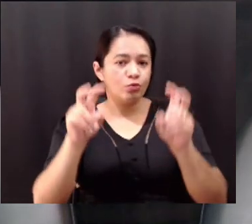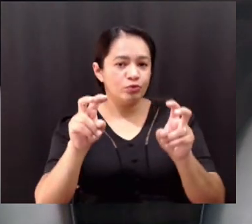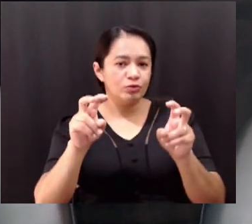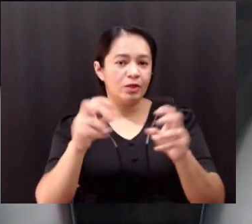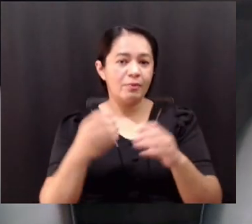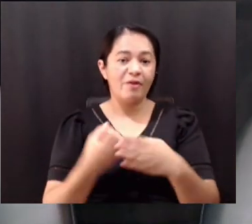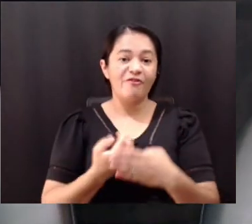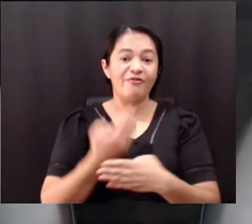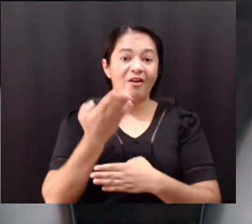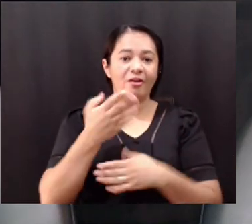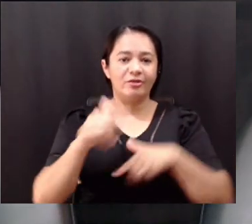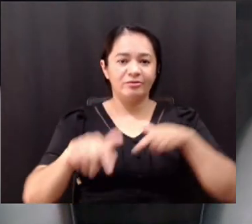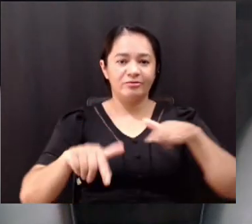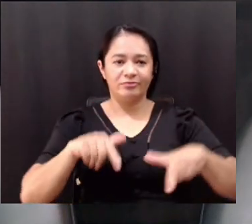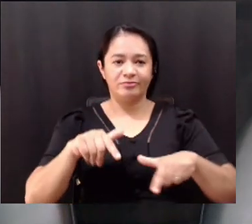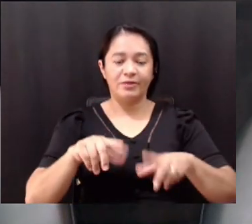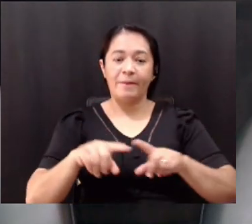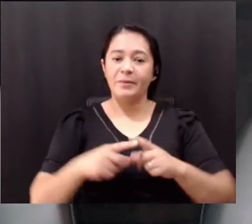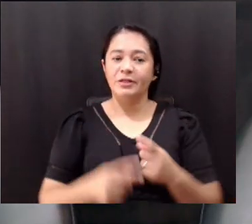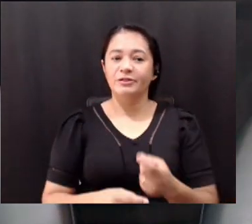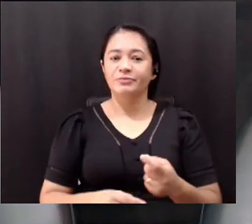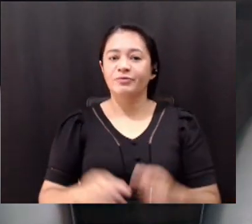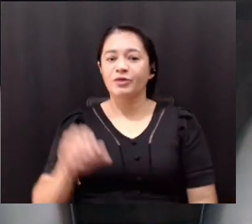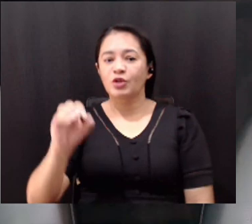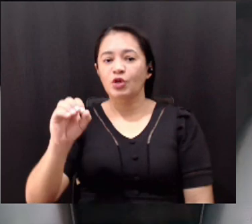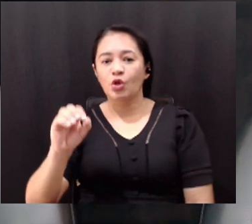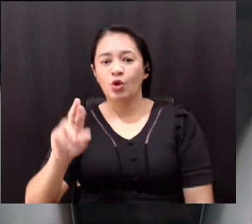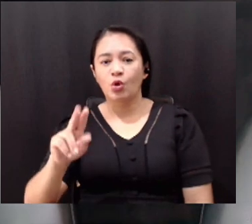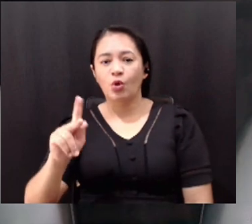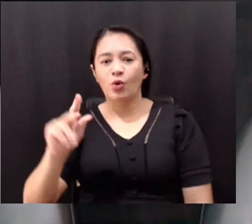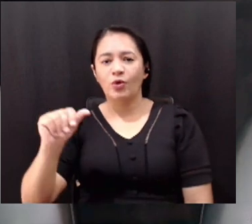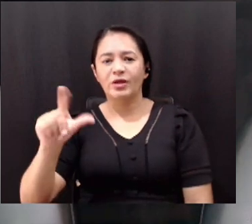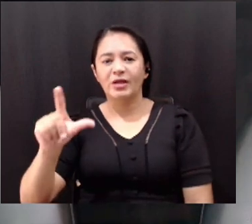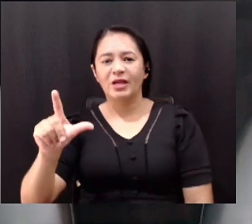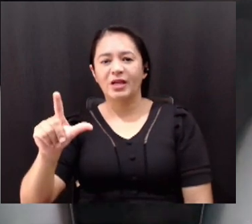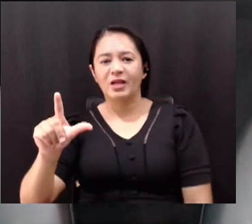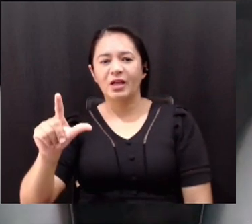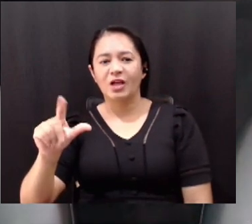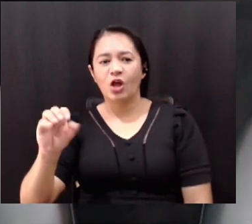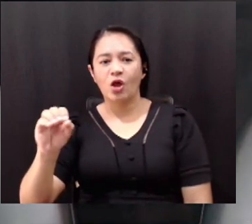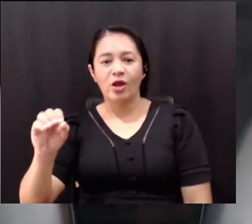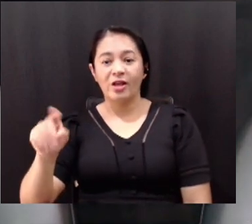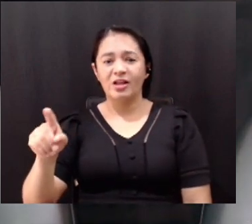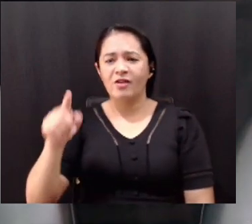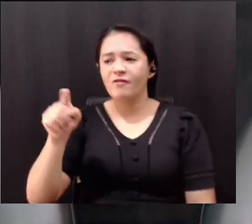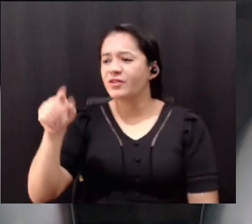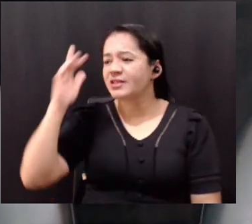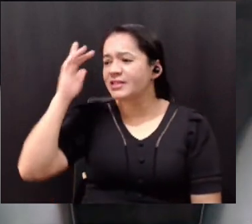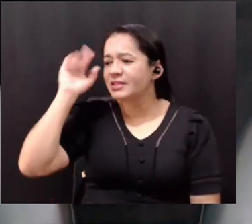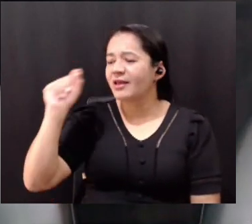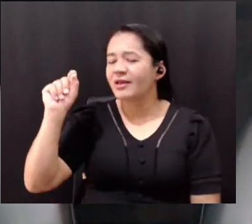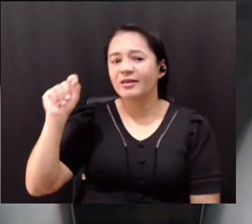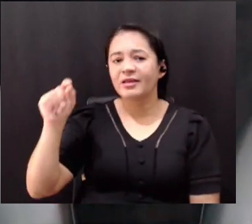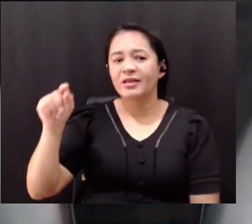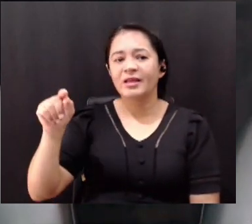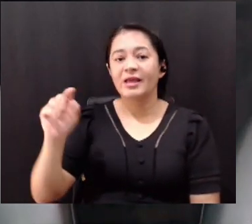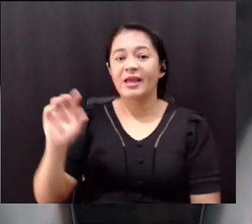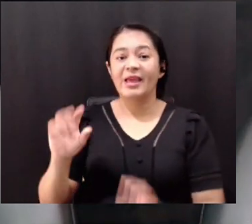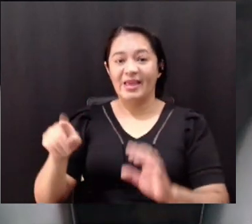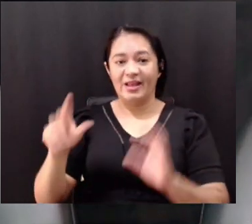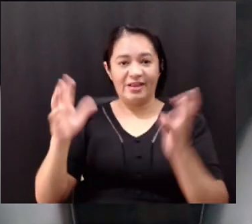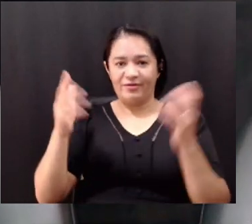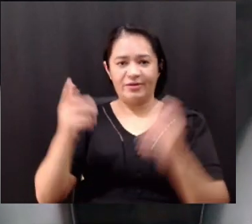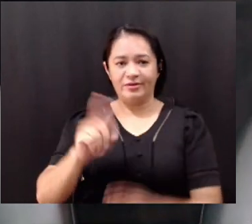workaholic é aquela pessoa que, se você perguntar quem é você numa festa, que ele não vai estar na festa, mas se acontecer, ele vai dizer: eu sou